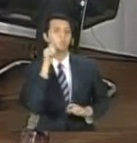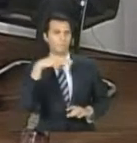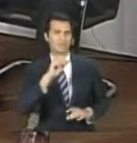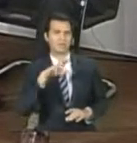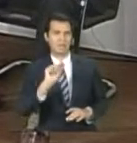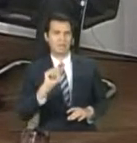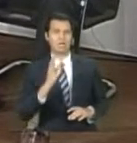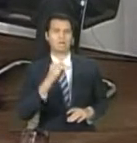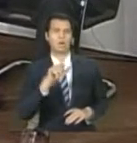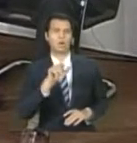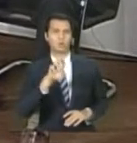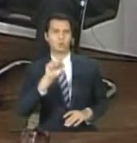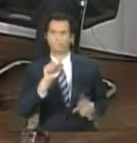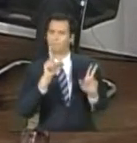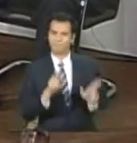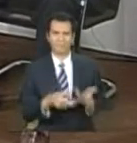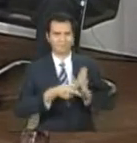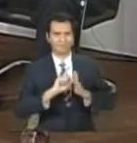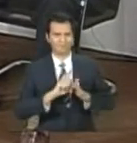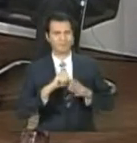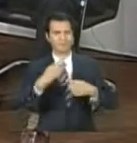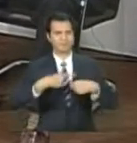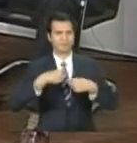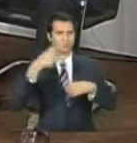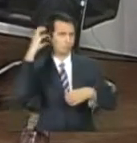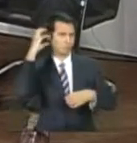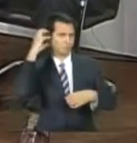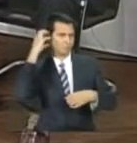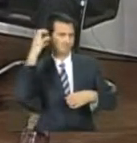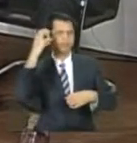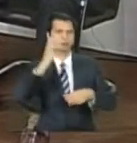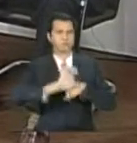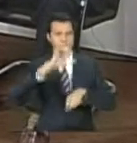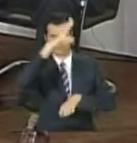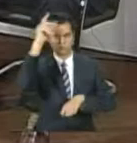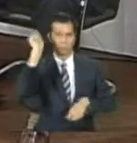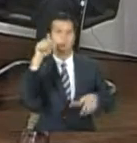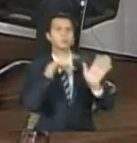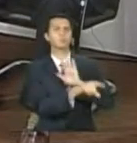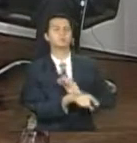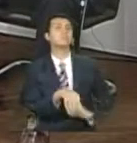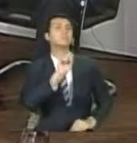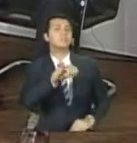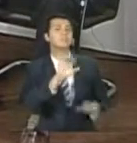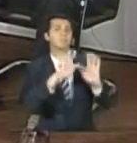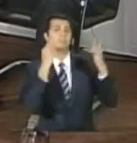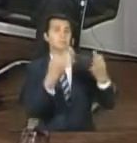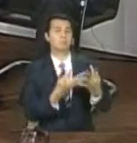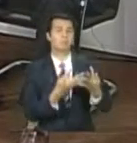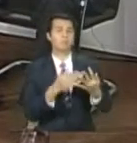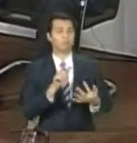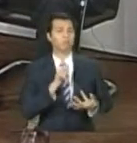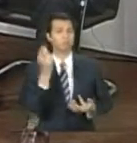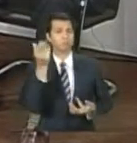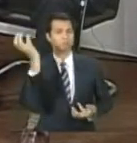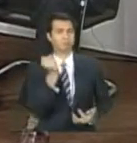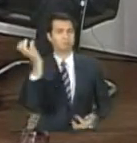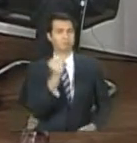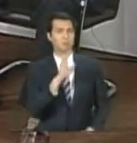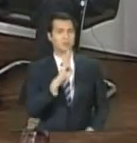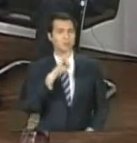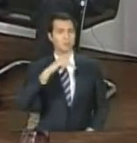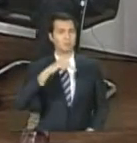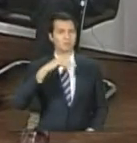Grosso. O que deve ser feito no caso de uma família que recebe o BPC negar-se a cadastrar-se